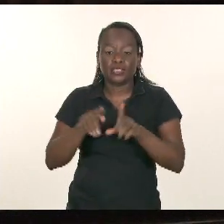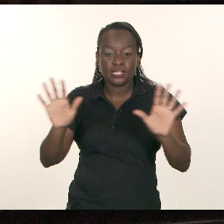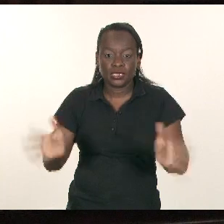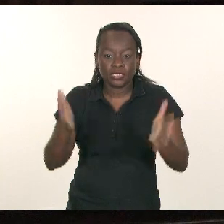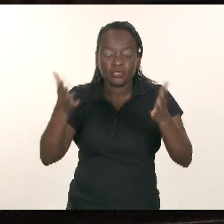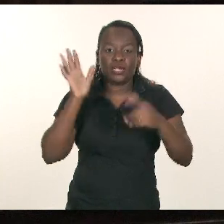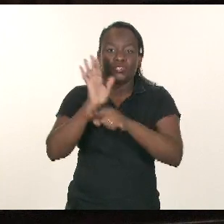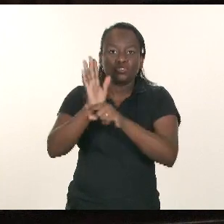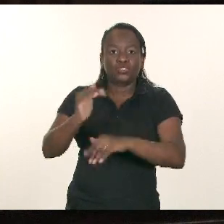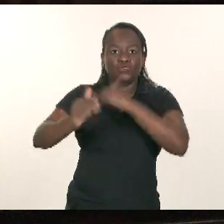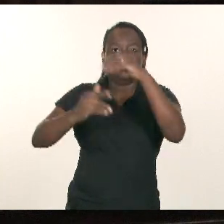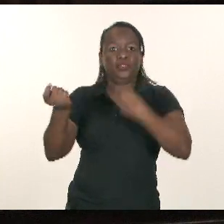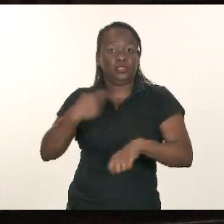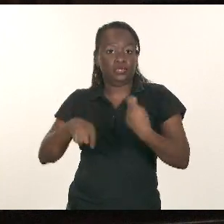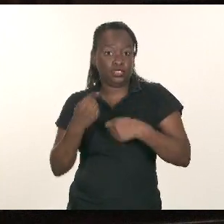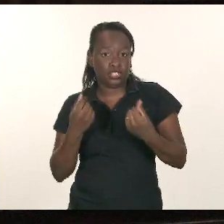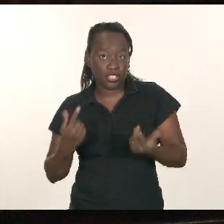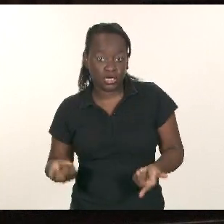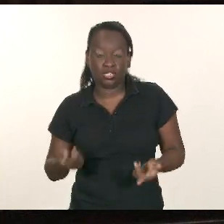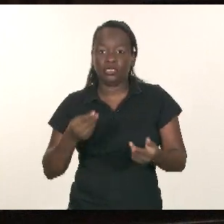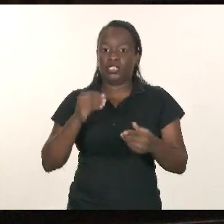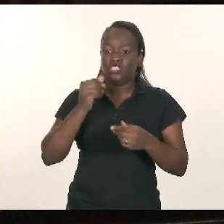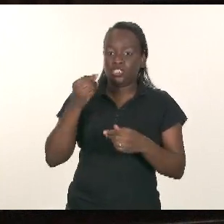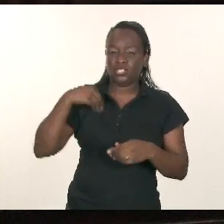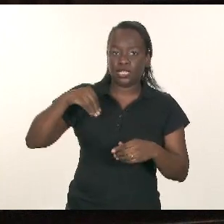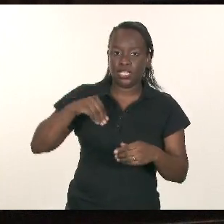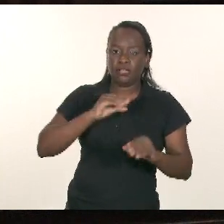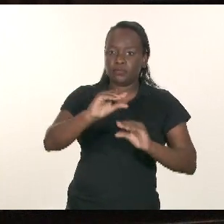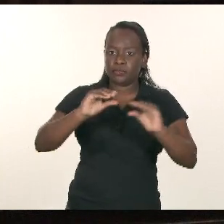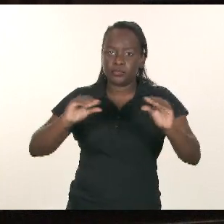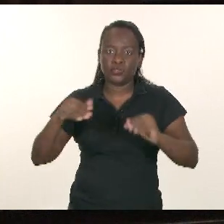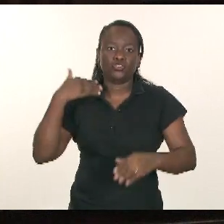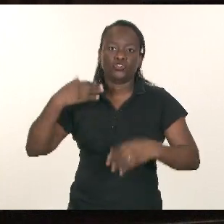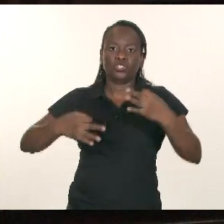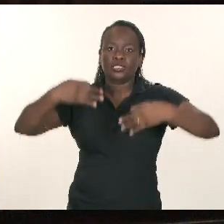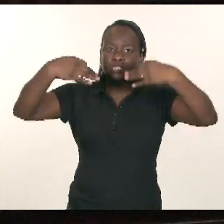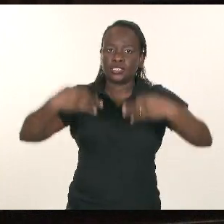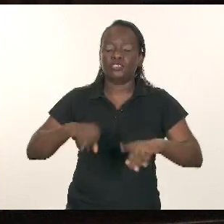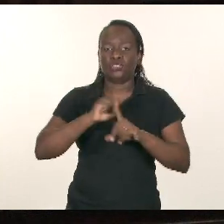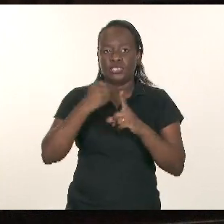de desenvolvimento econômico, com distribuição de renda, com justiça social. Por isso eu